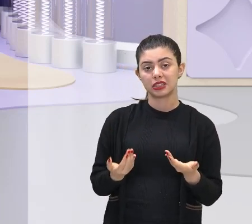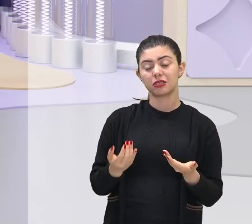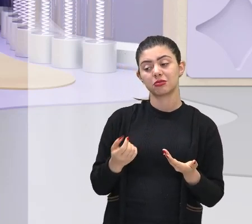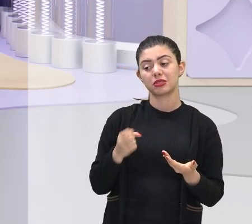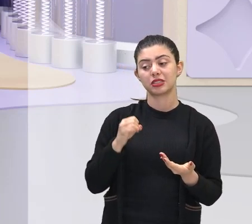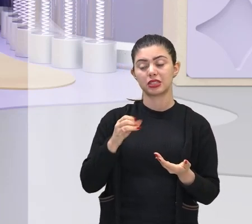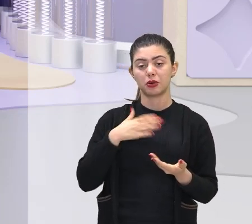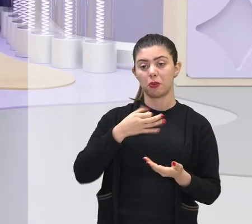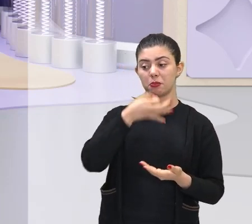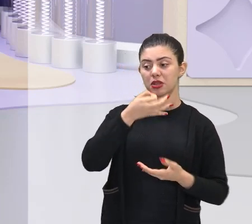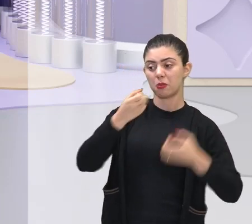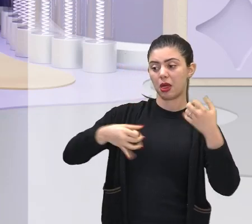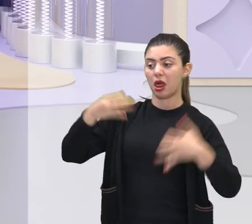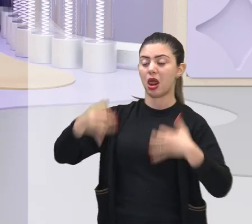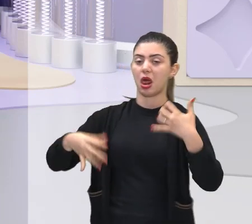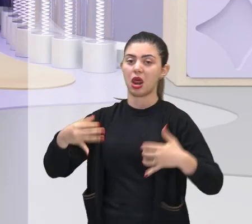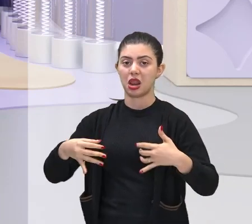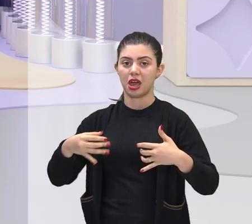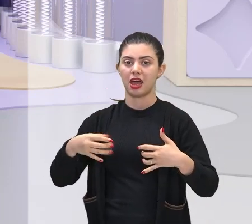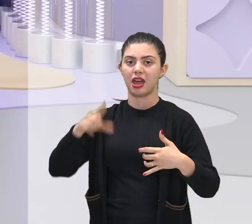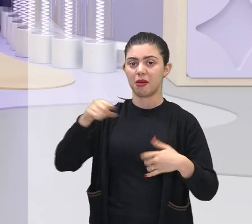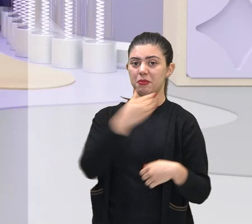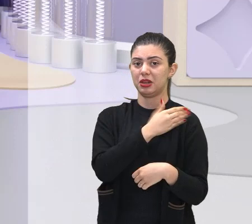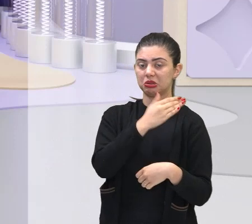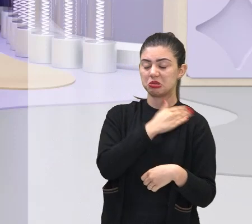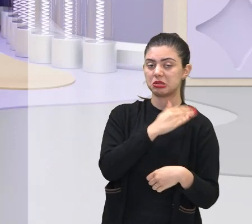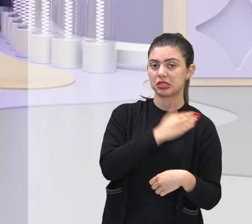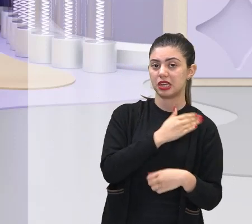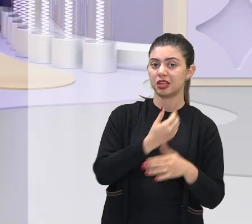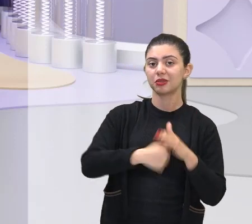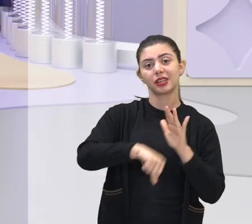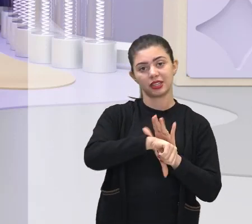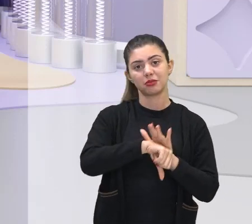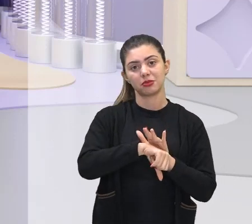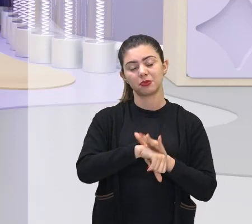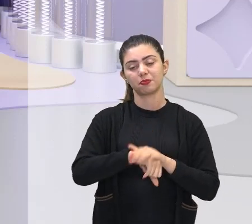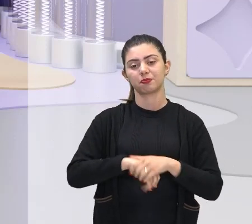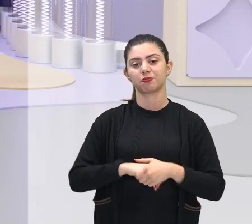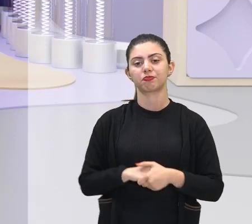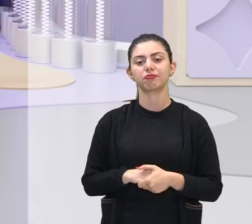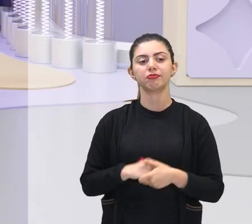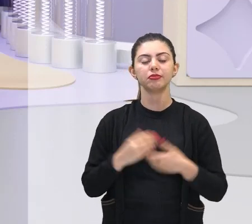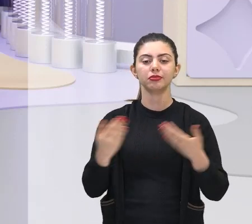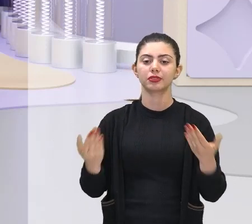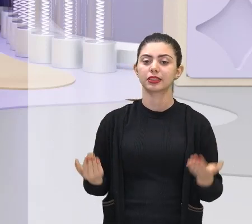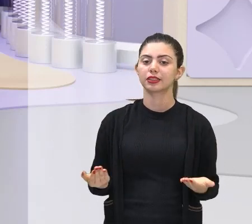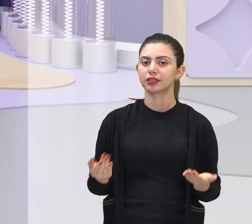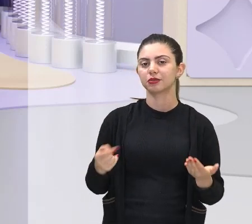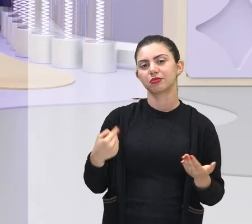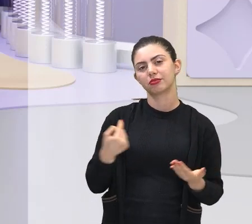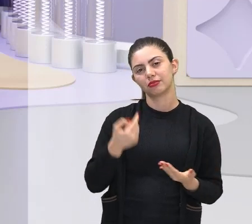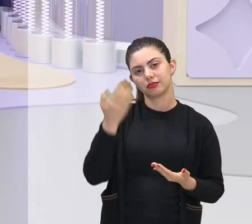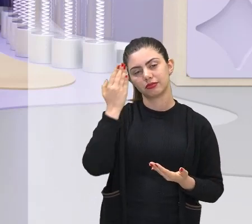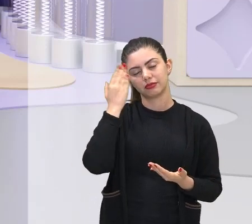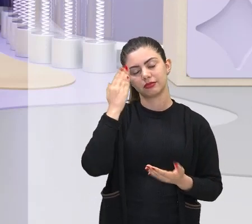por aquelas coisas que eu falo, daquela forma que eu me manifesto. Então, por isso que muitas